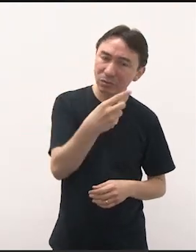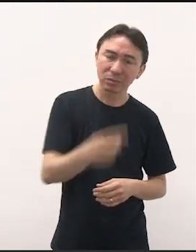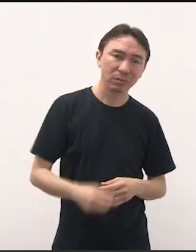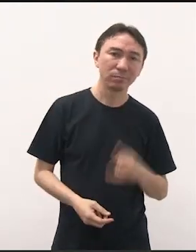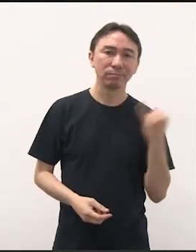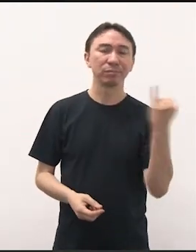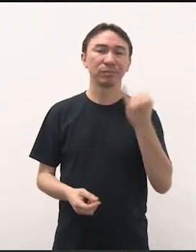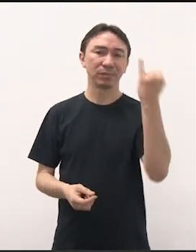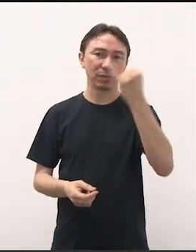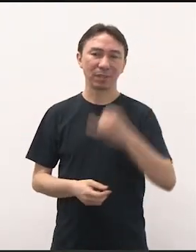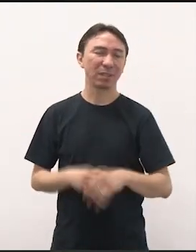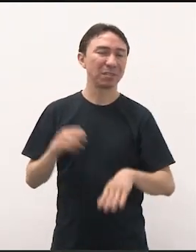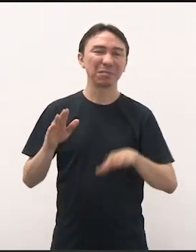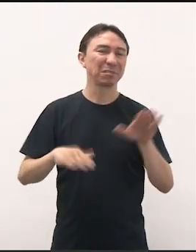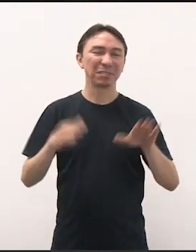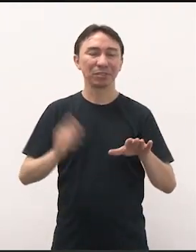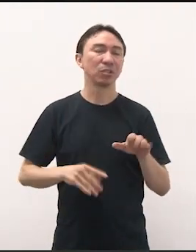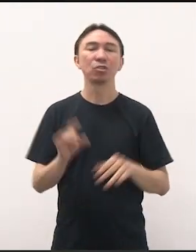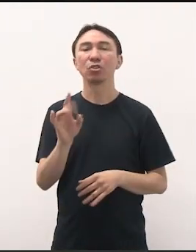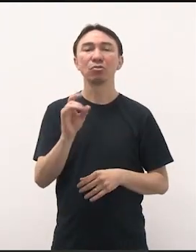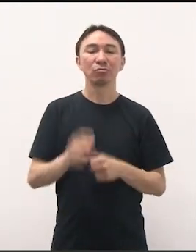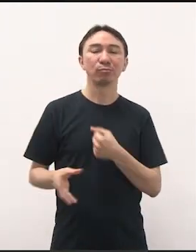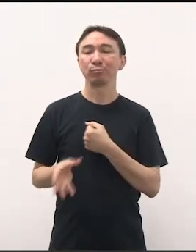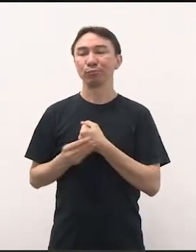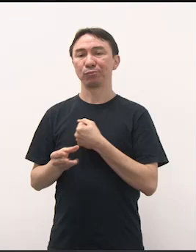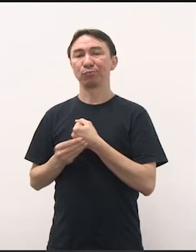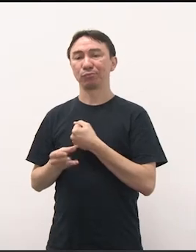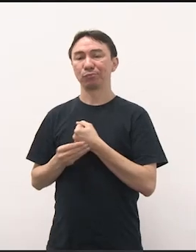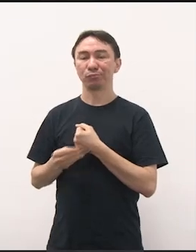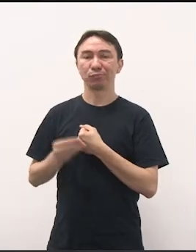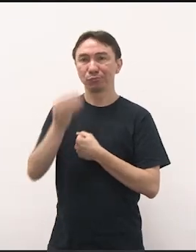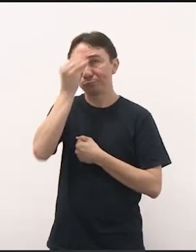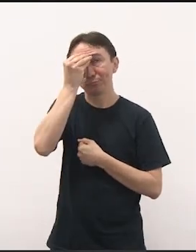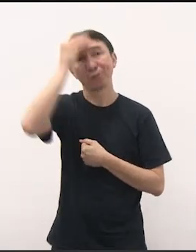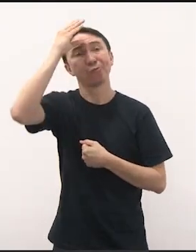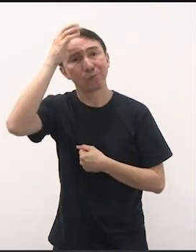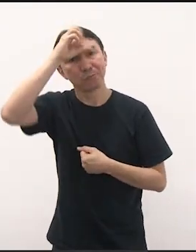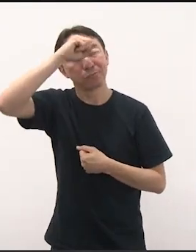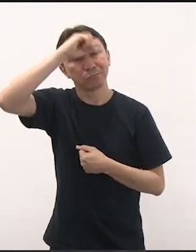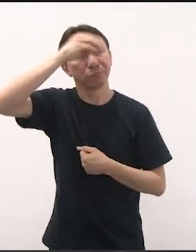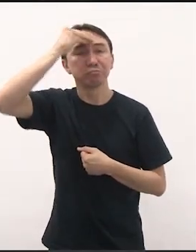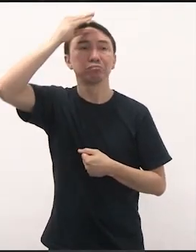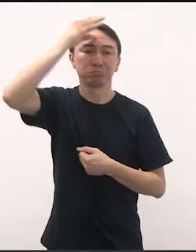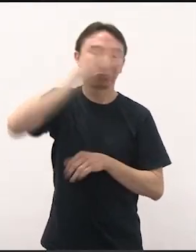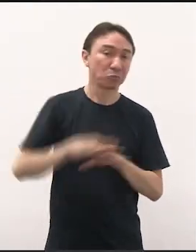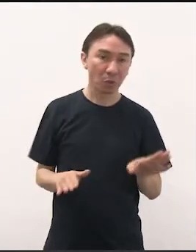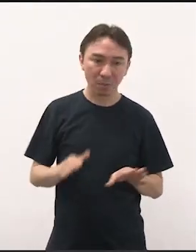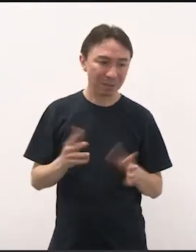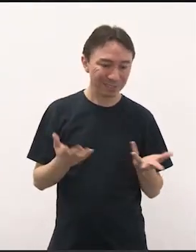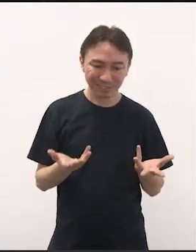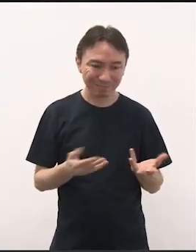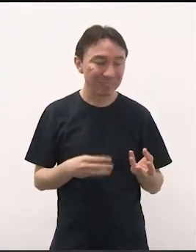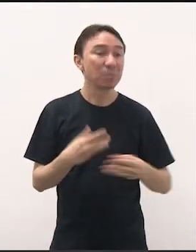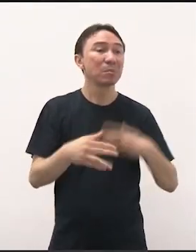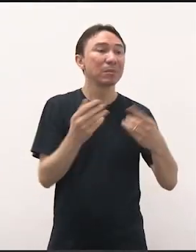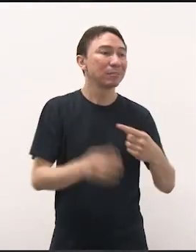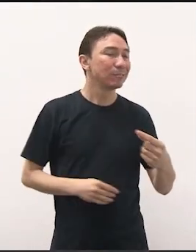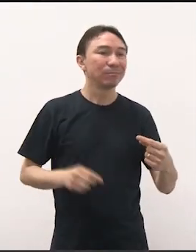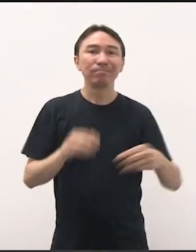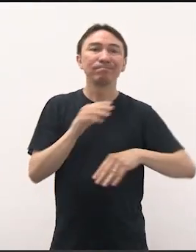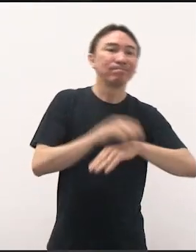que acaba ficando muito teórico e às vezes a gente não sabe como colocá-lo em prática. Então foi com esse pensamento, né, que a